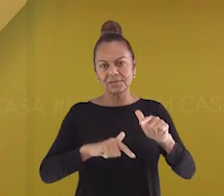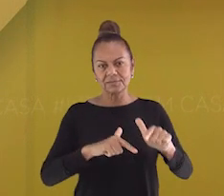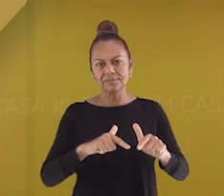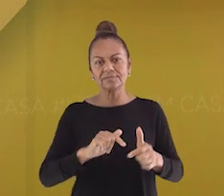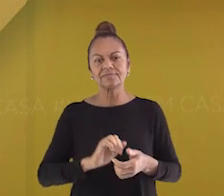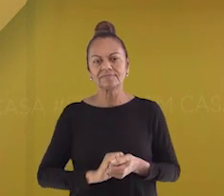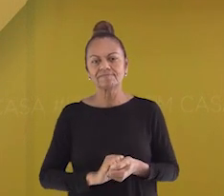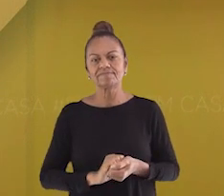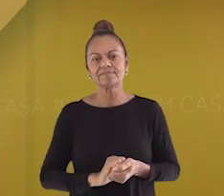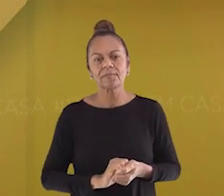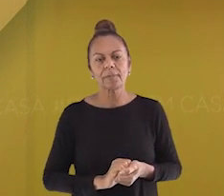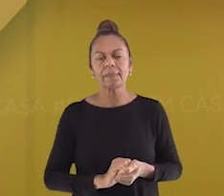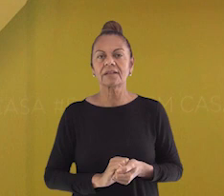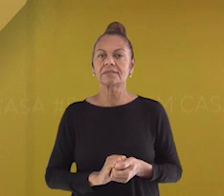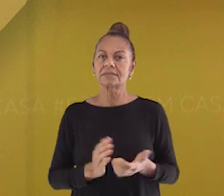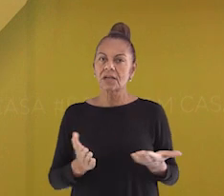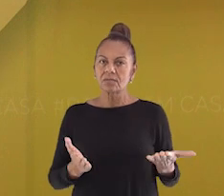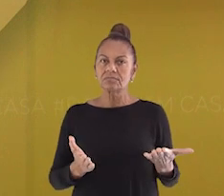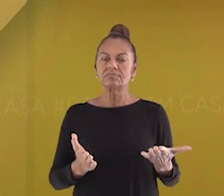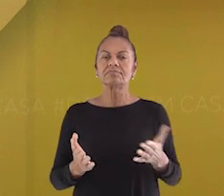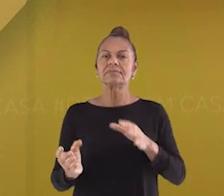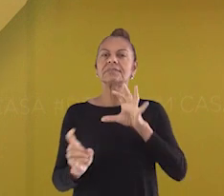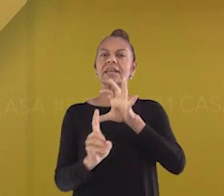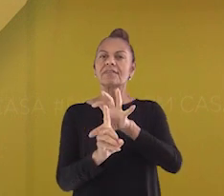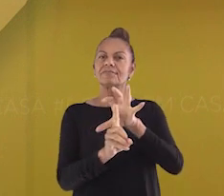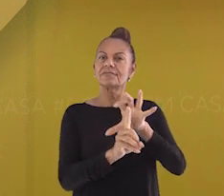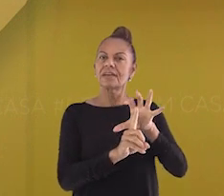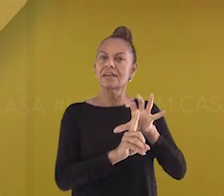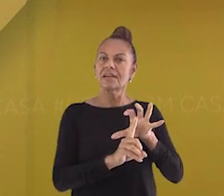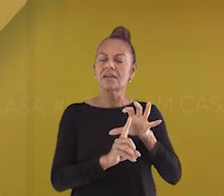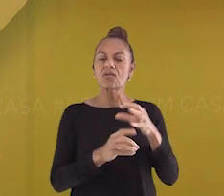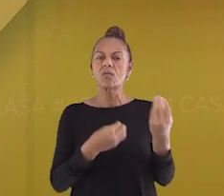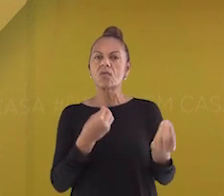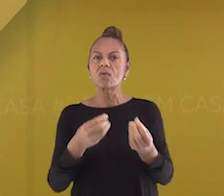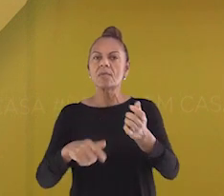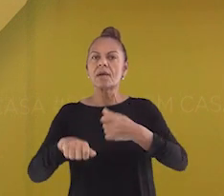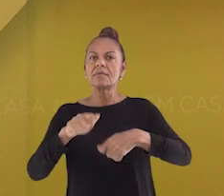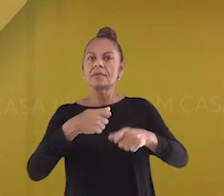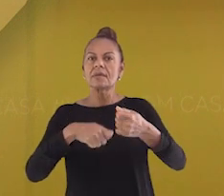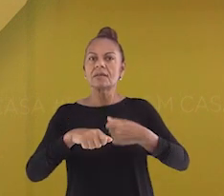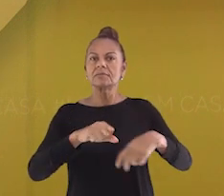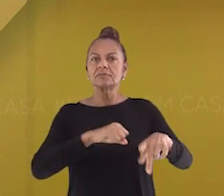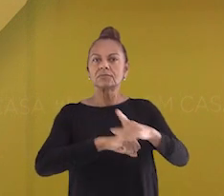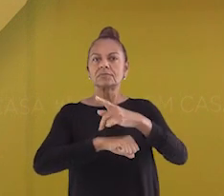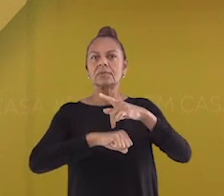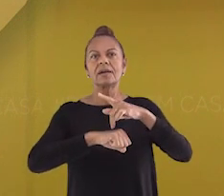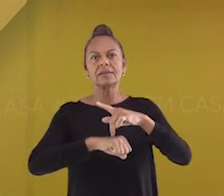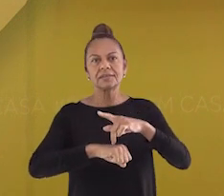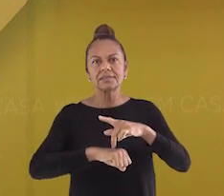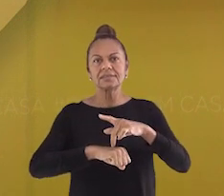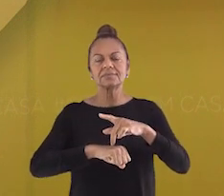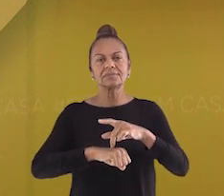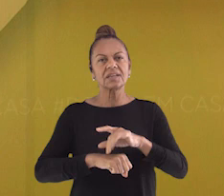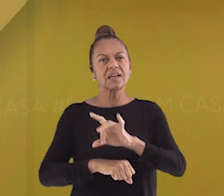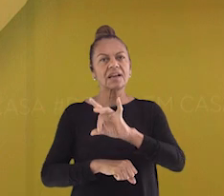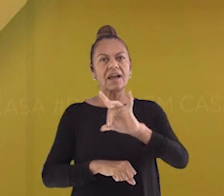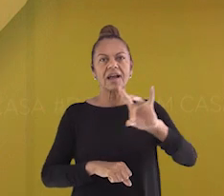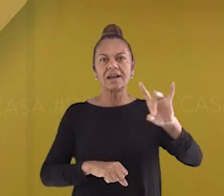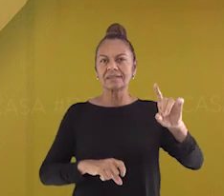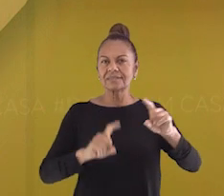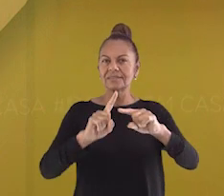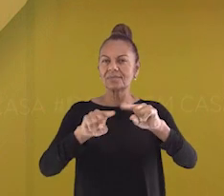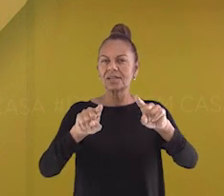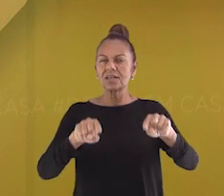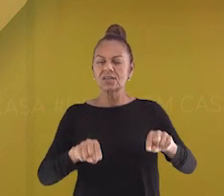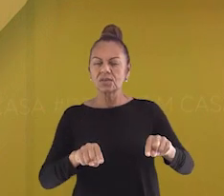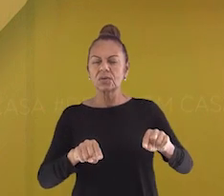portanto, reflete o grau de desenvolvimento de um país, pois revela a quantidade de trabalhadores que ocupa cada setor